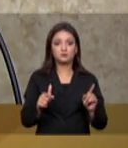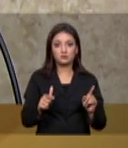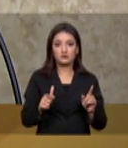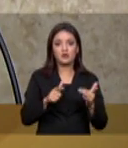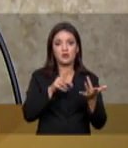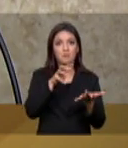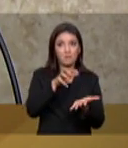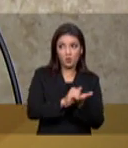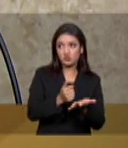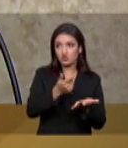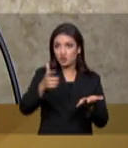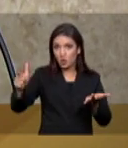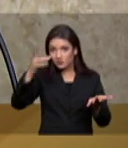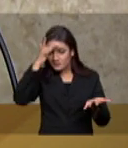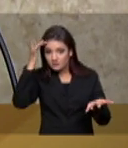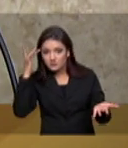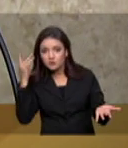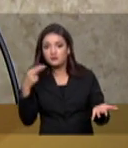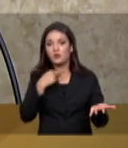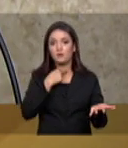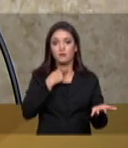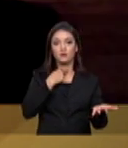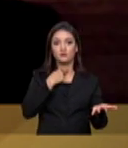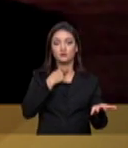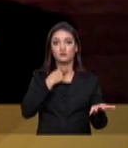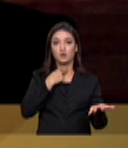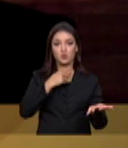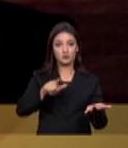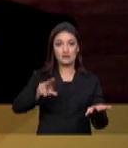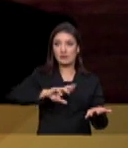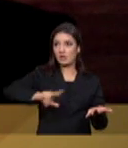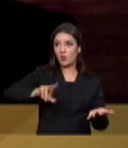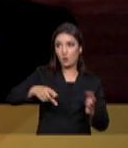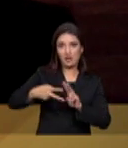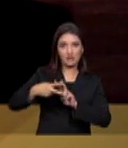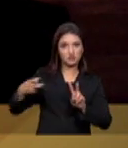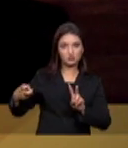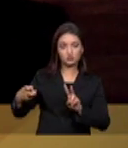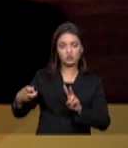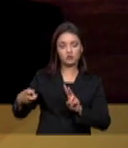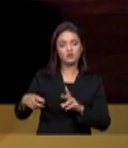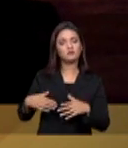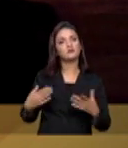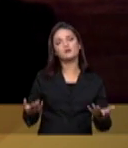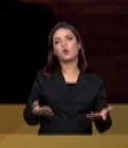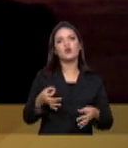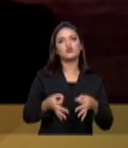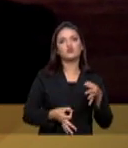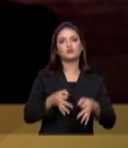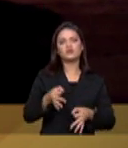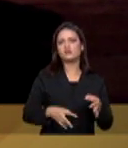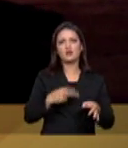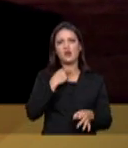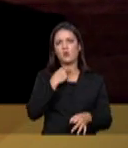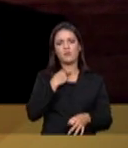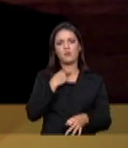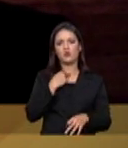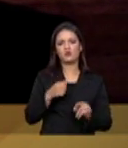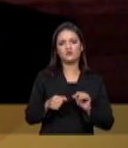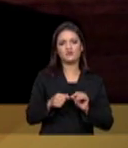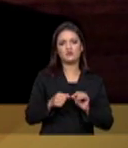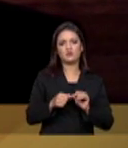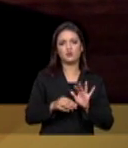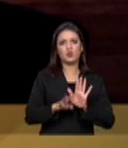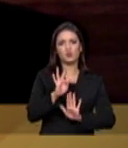por parte de terceiros não índios não se pode juridicamente inferir do texto